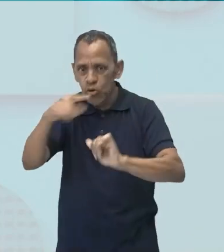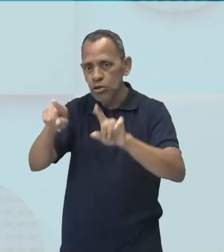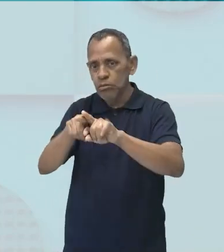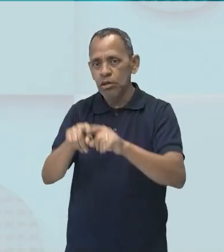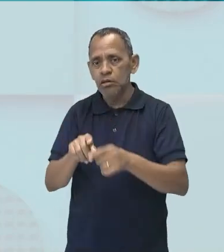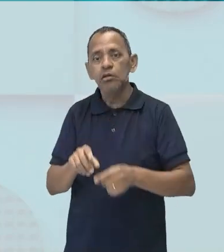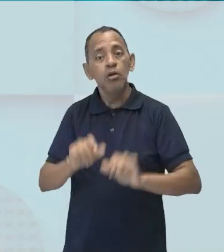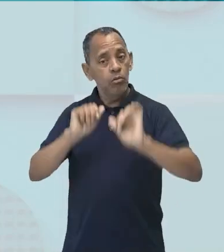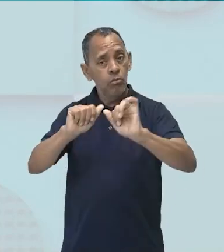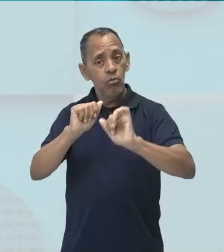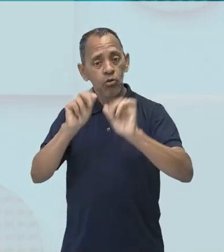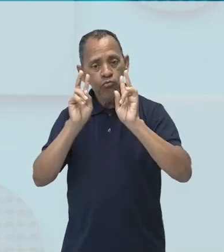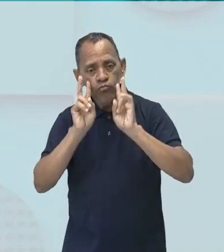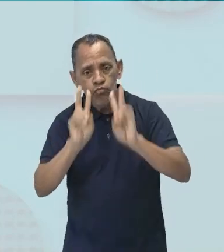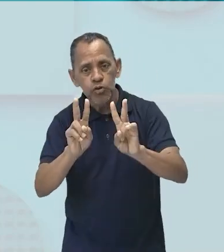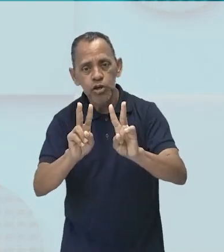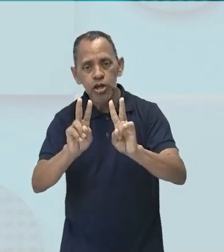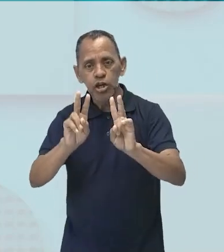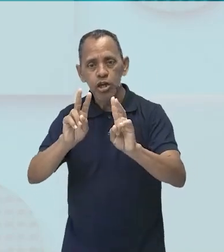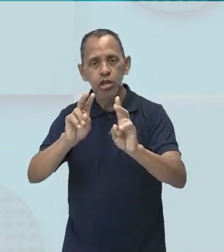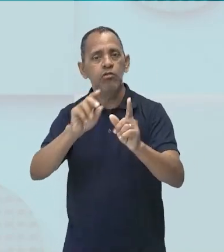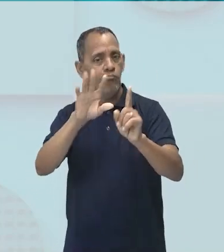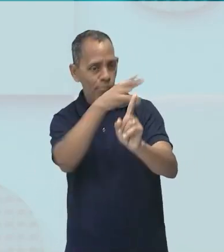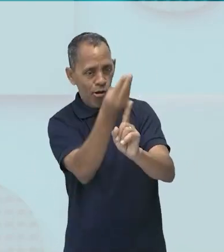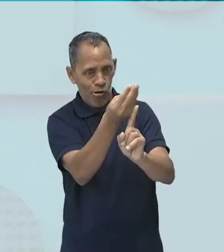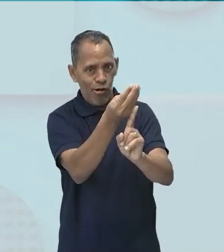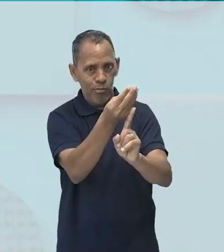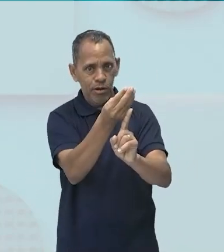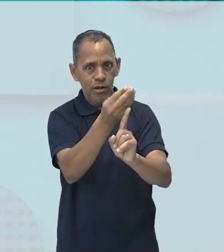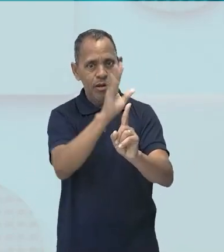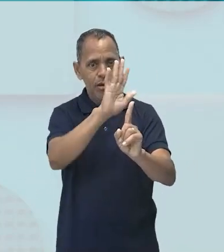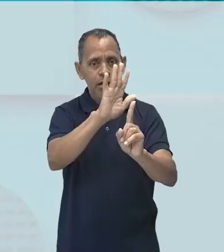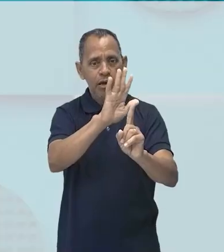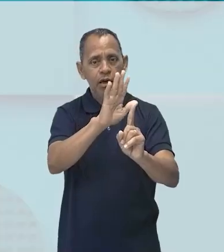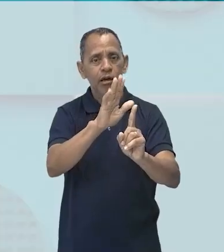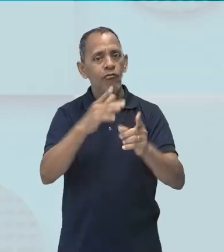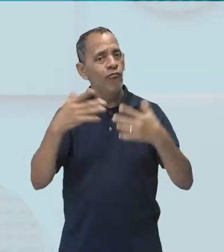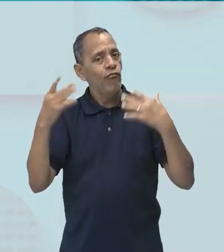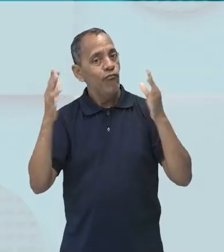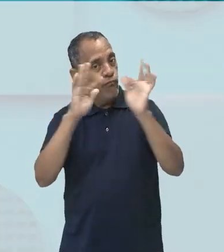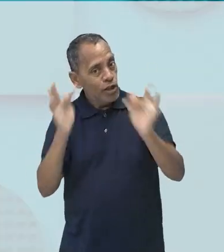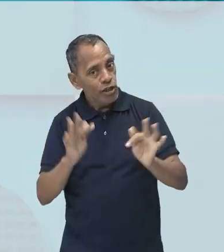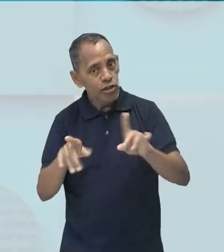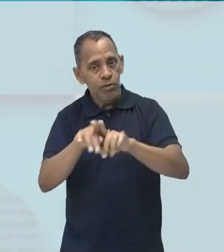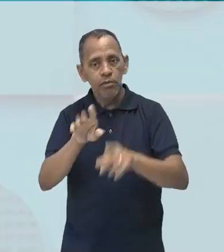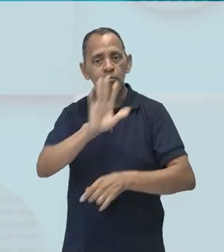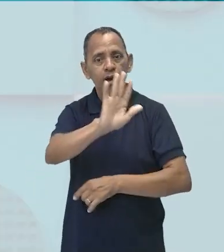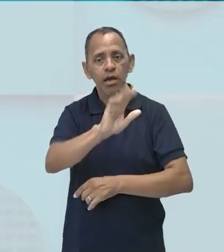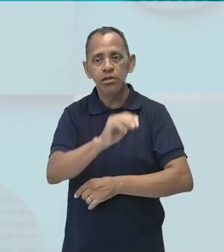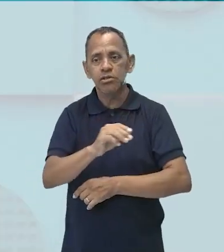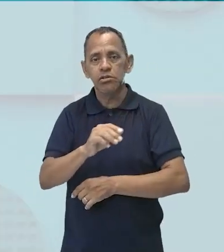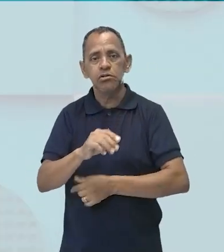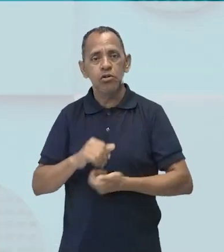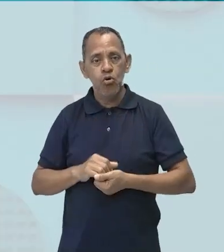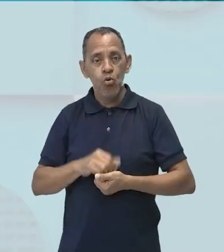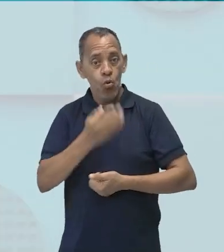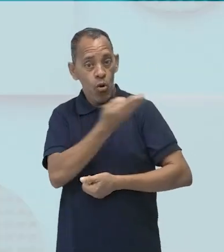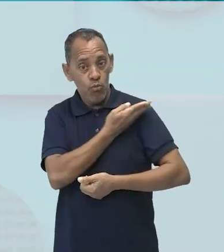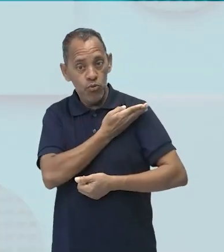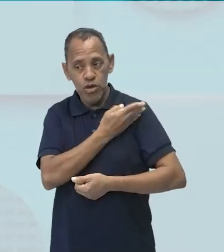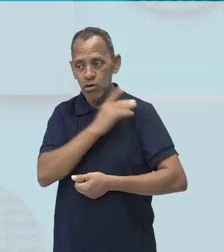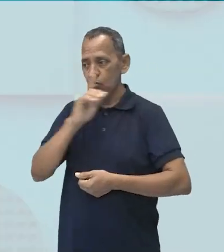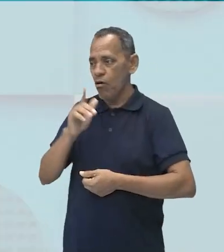repente ficar hiper mega alegre, mas o meu colega ao lado pode ver uma obra de arte, nossa, isso aqui é